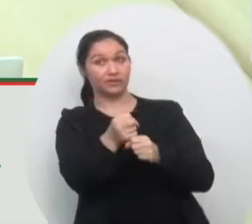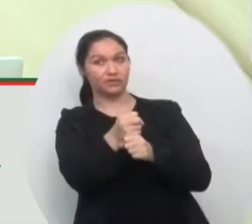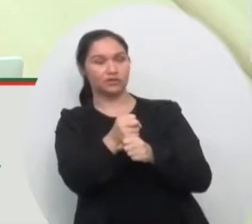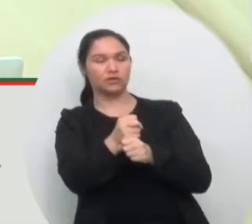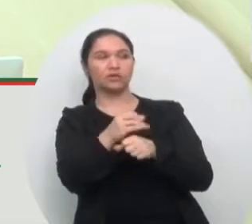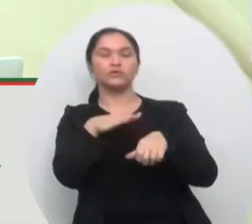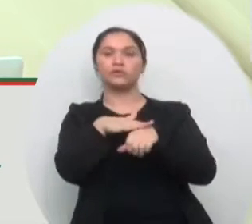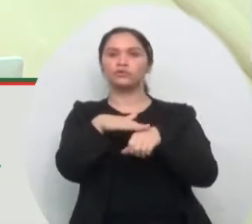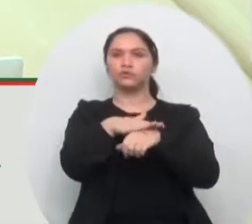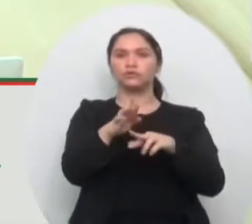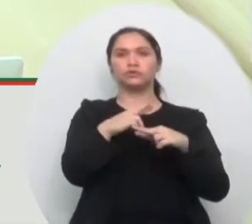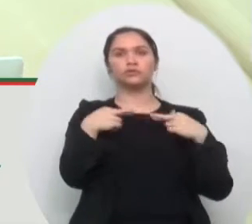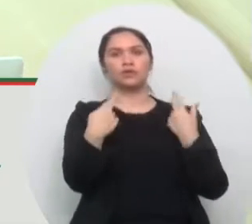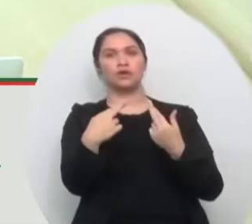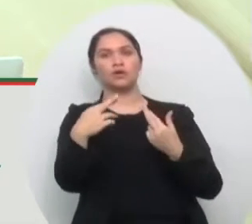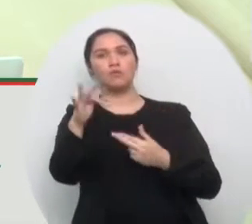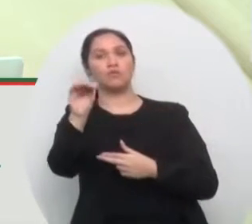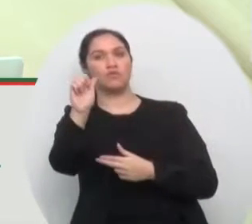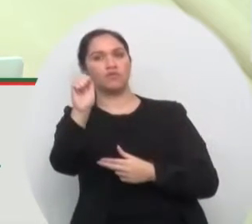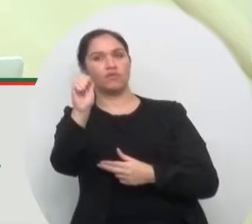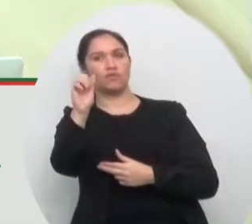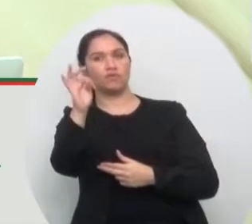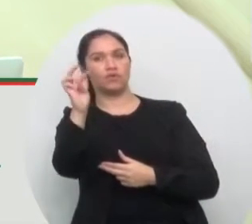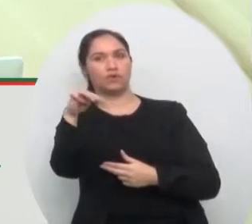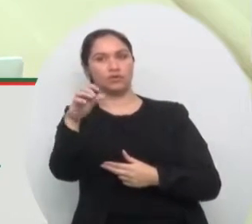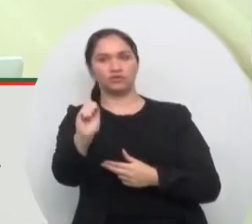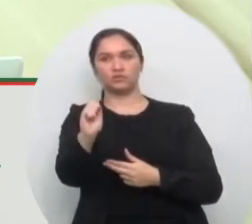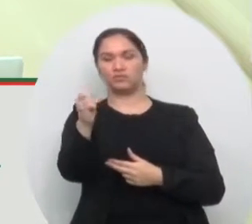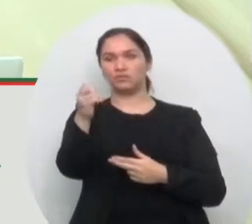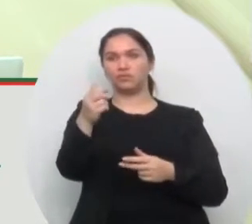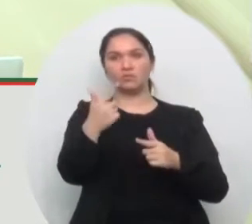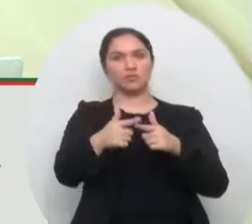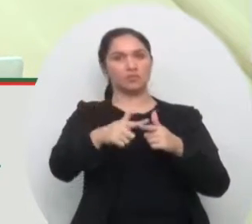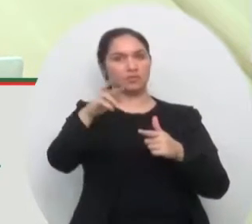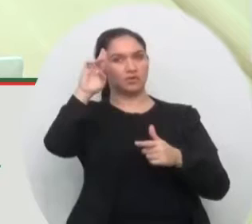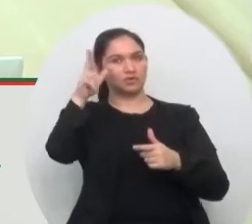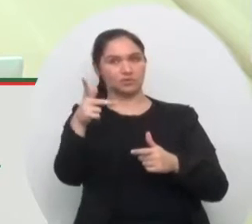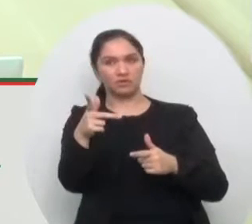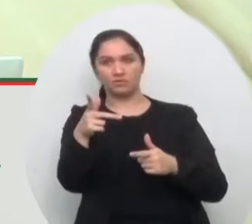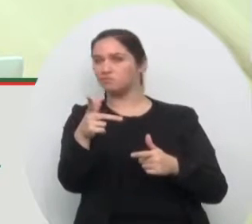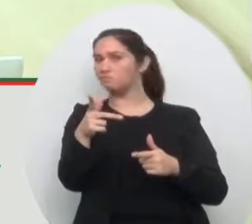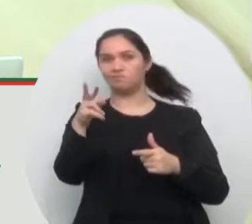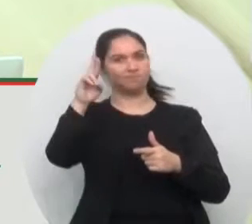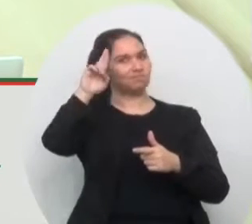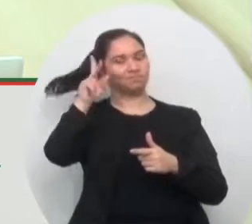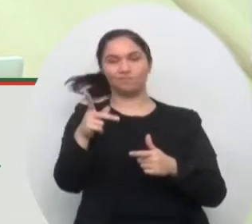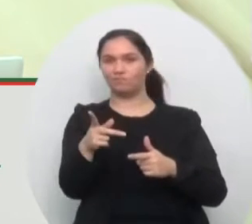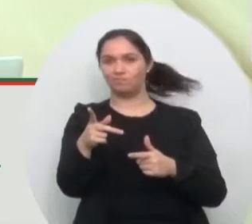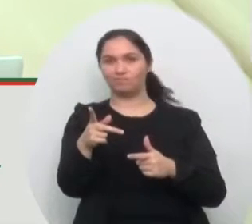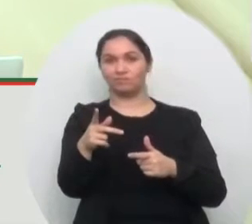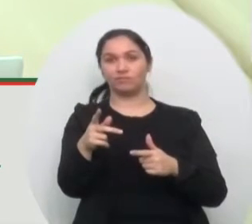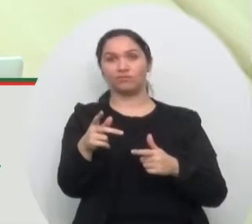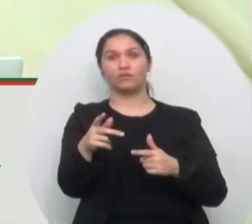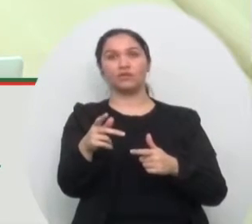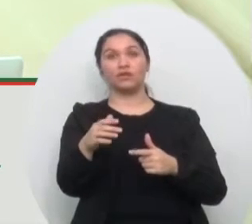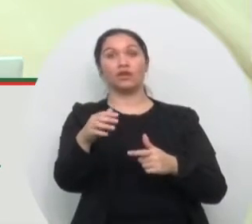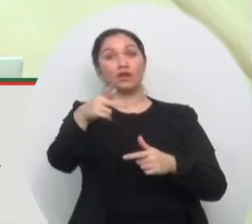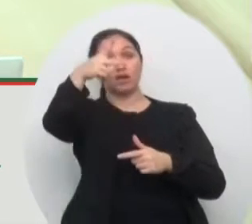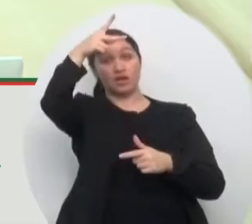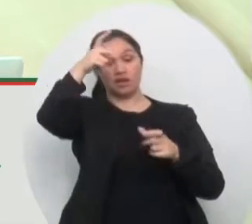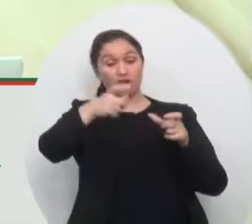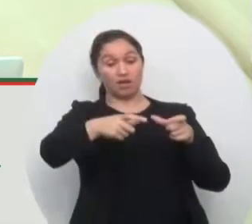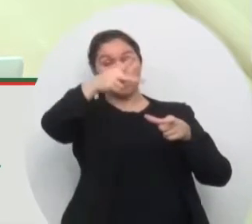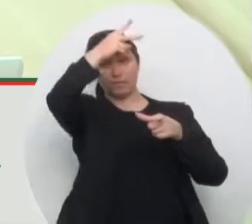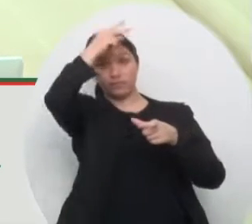não resolve, a prefeitura também não resolveu, mas é ela que dá a licença para ela estar lá, né? Então,